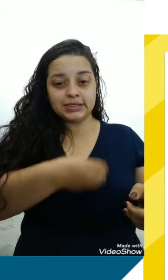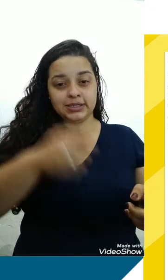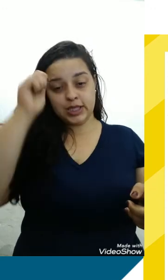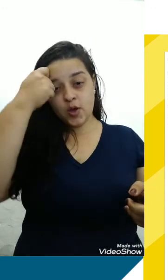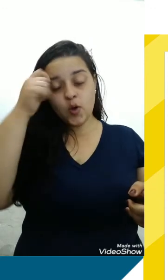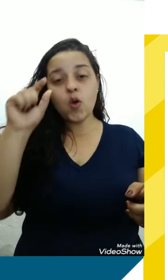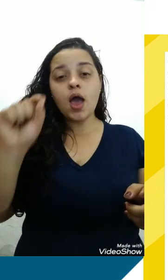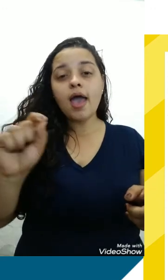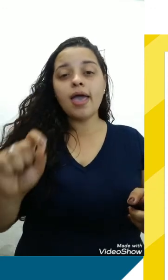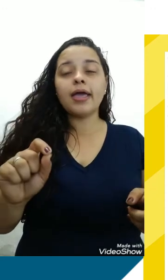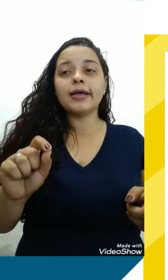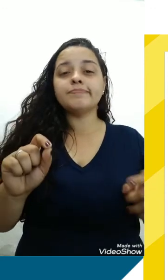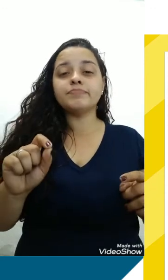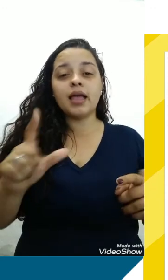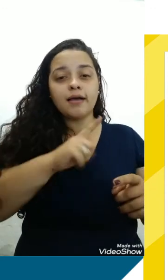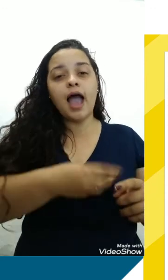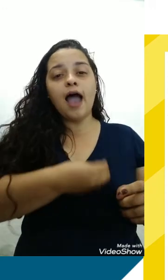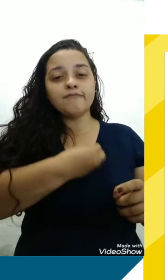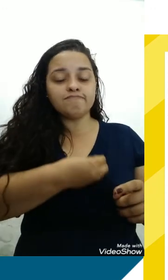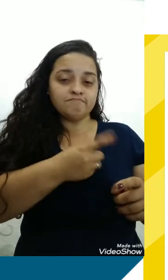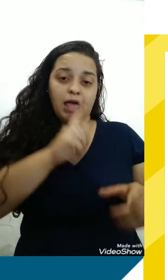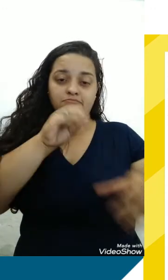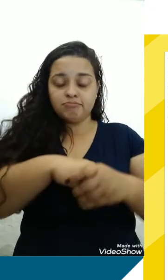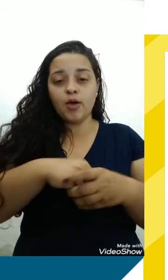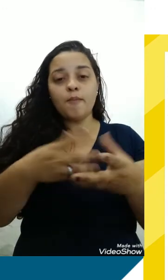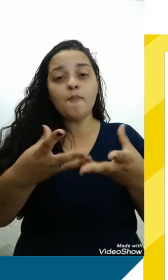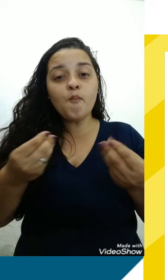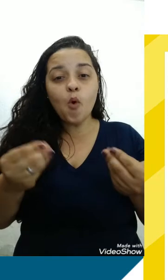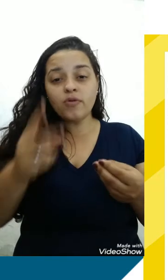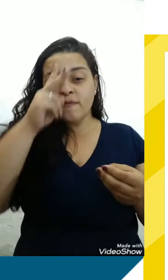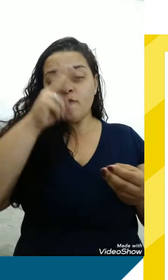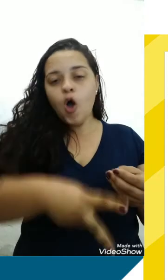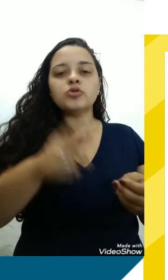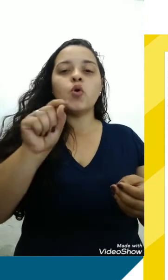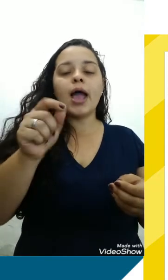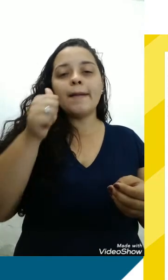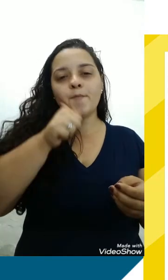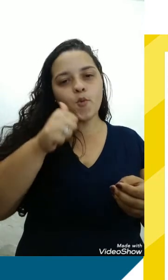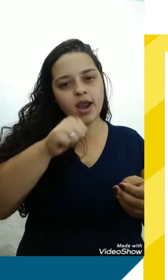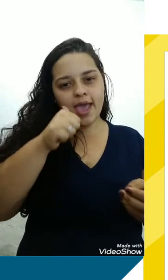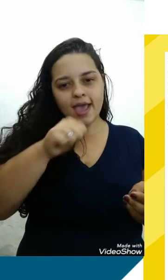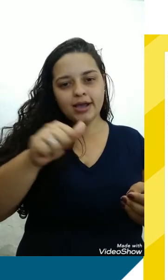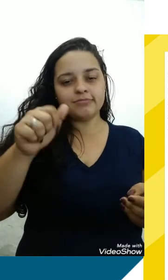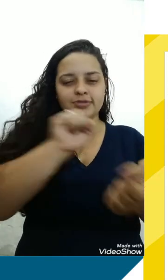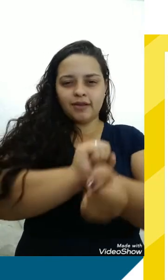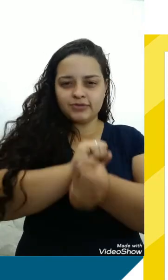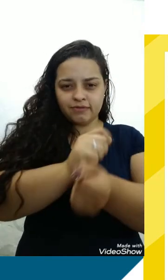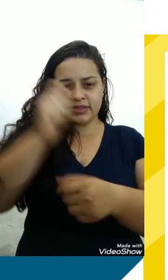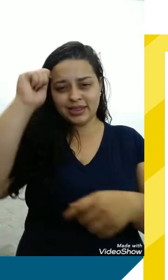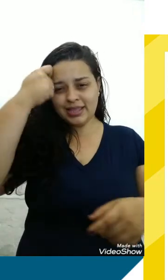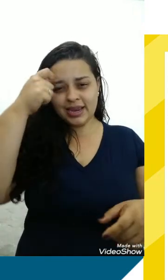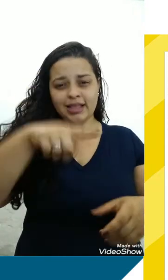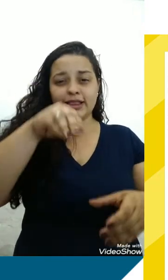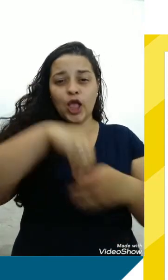que havia uma presença muito maior de mulheres escravizadas negras ocupando essa